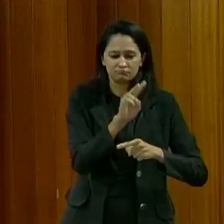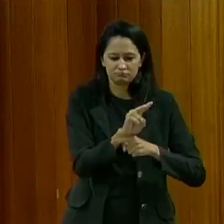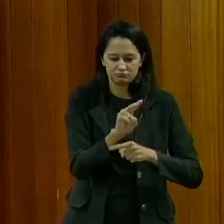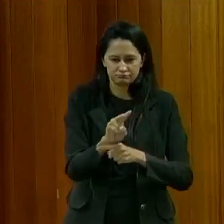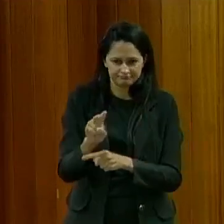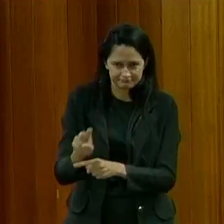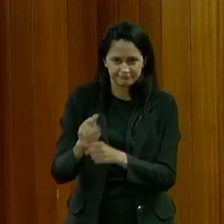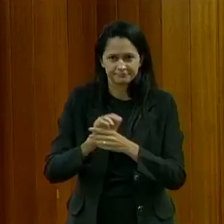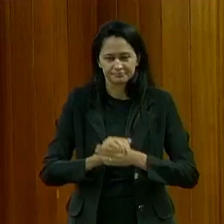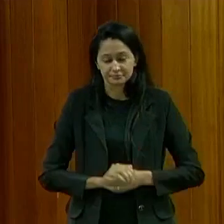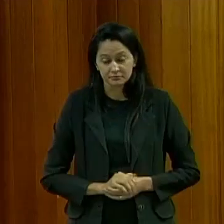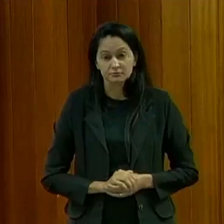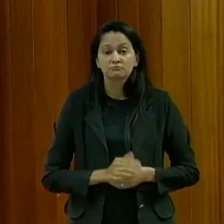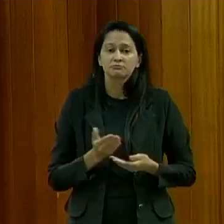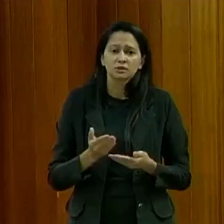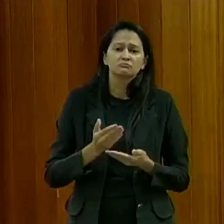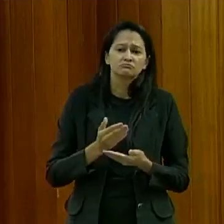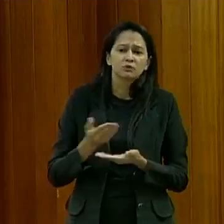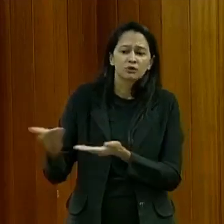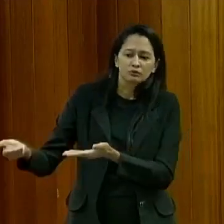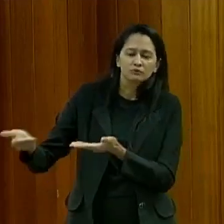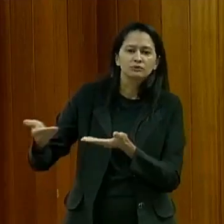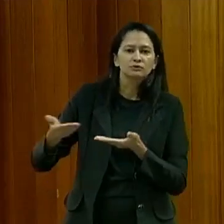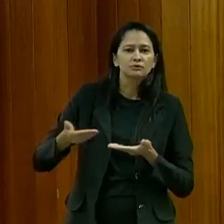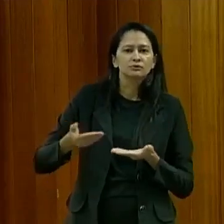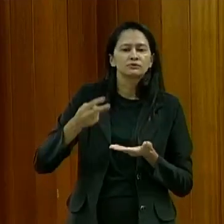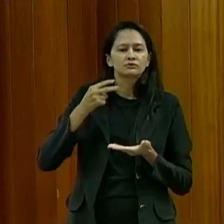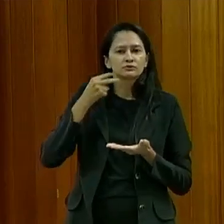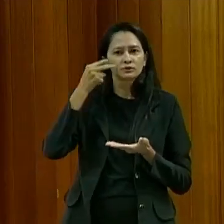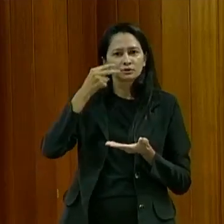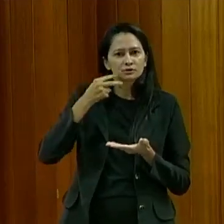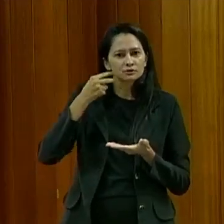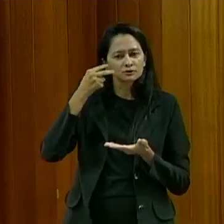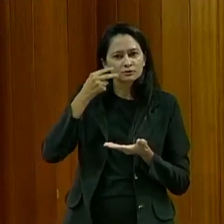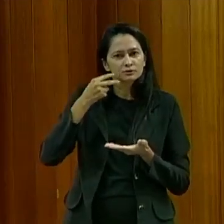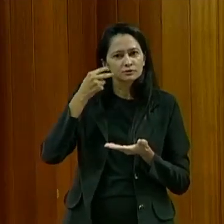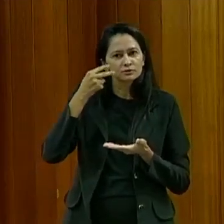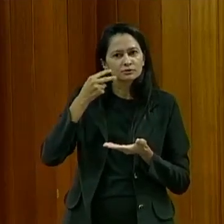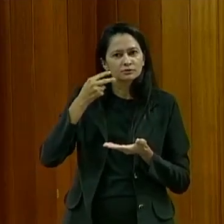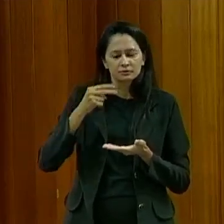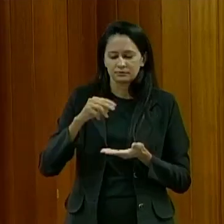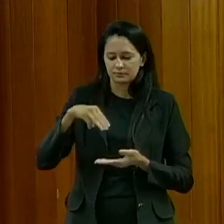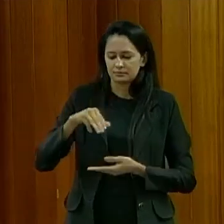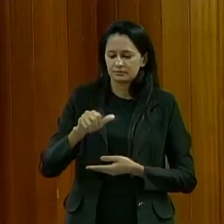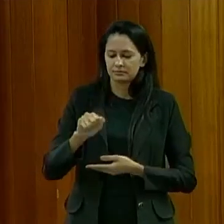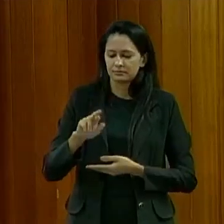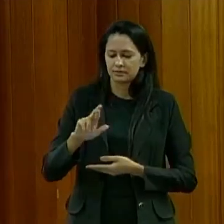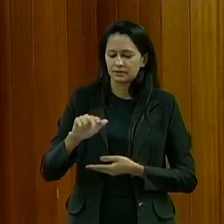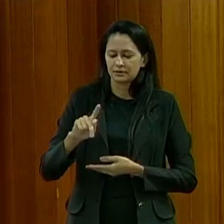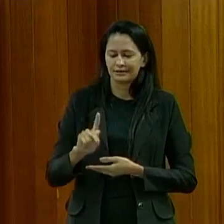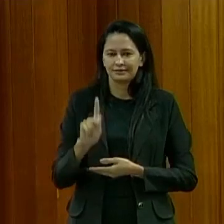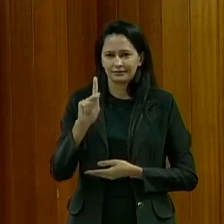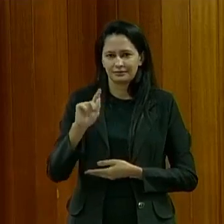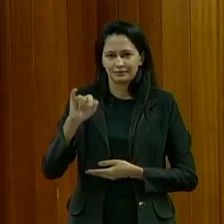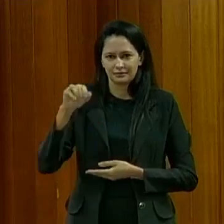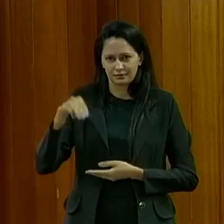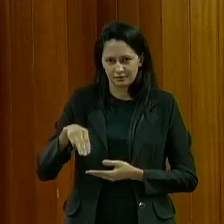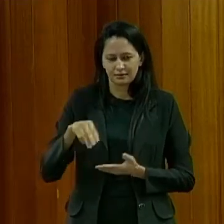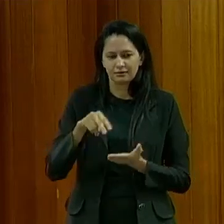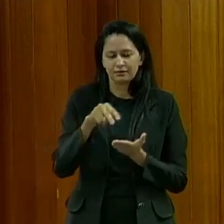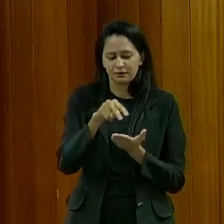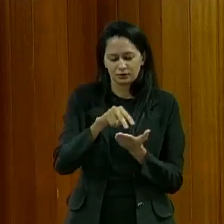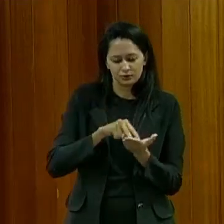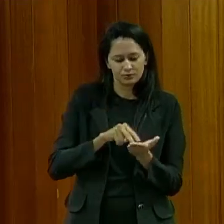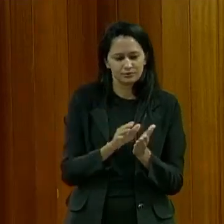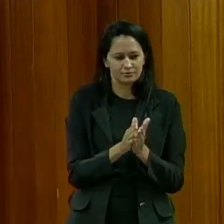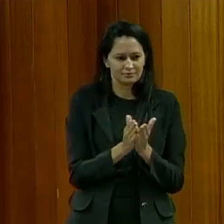Iniciando, o senhor presidente convidou o vereador Marquinhos Goiá para ler